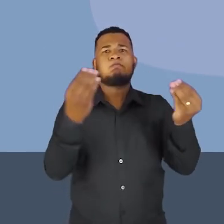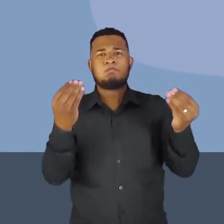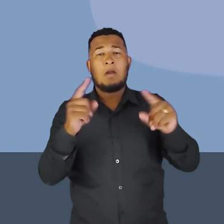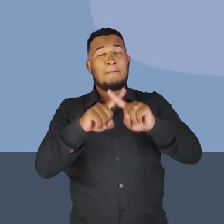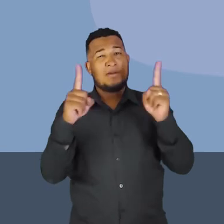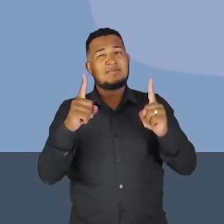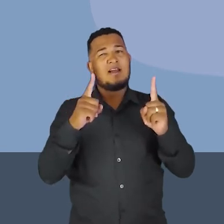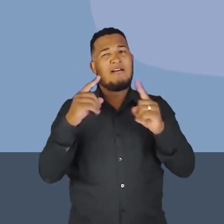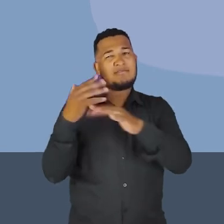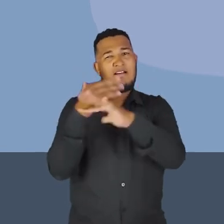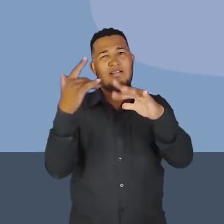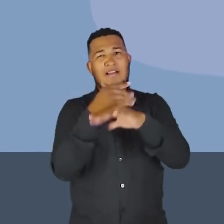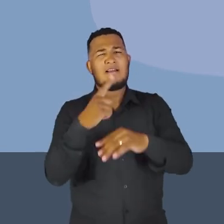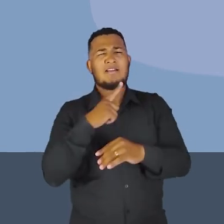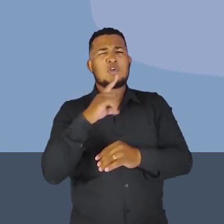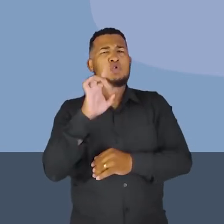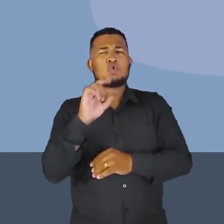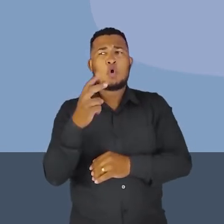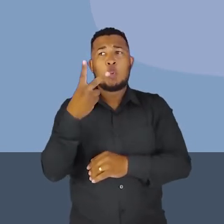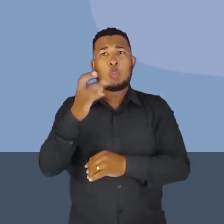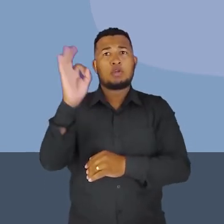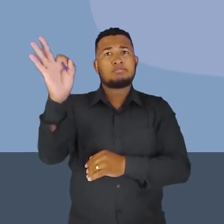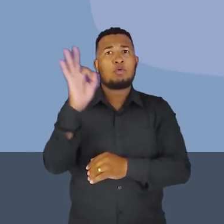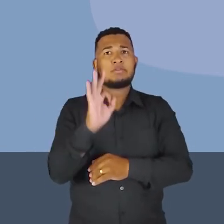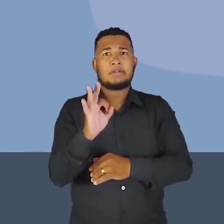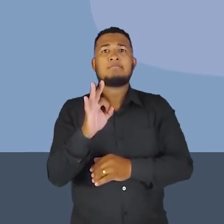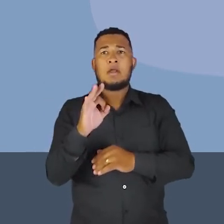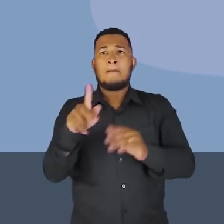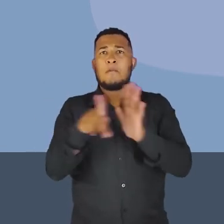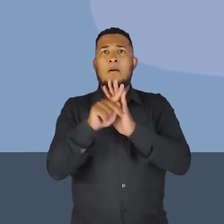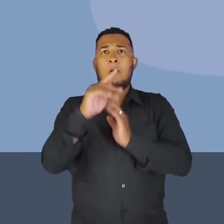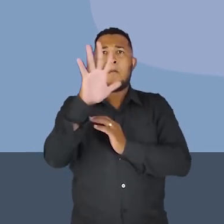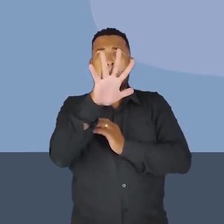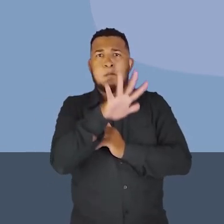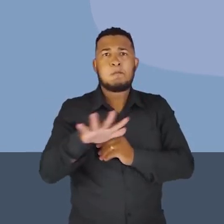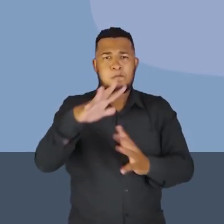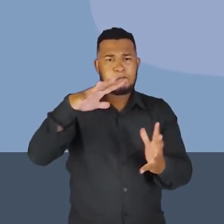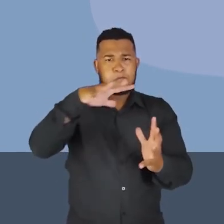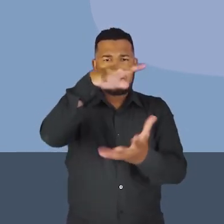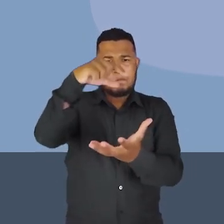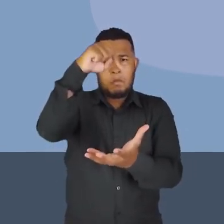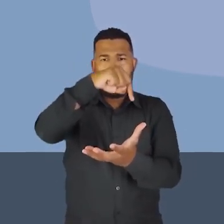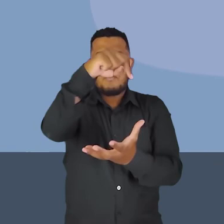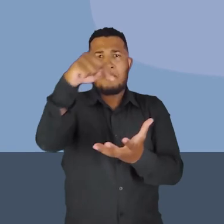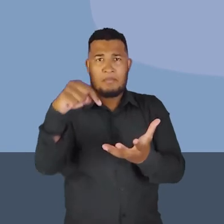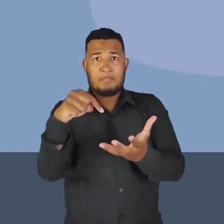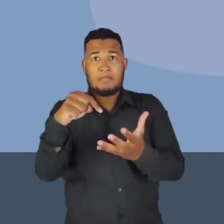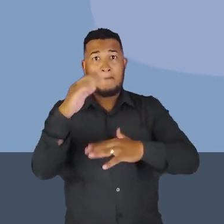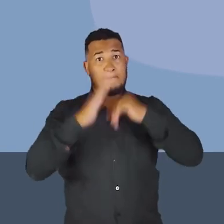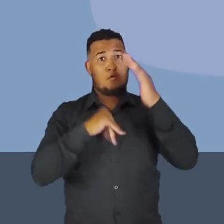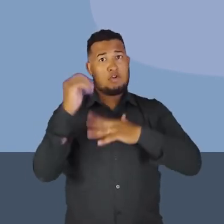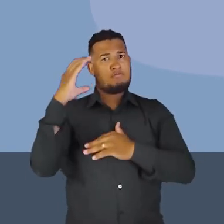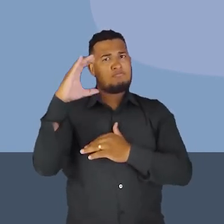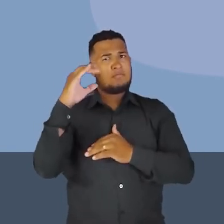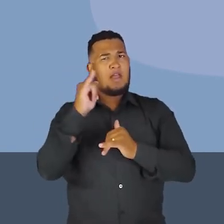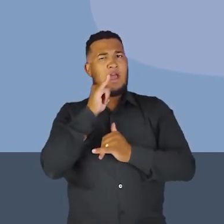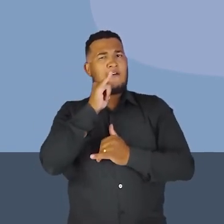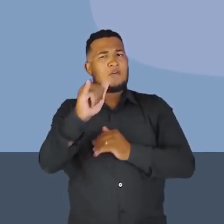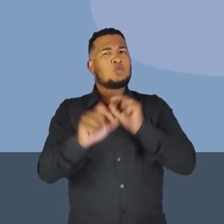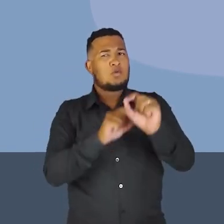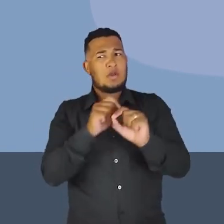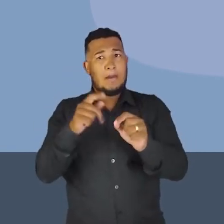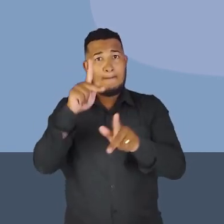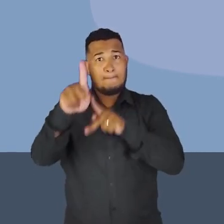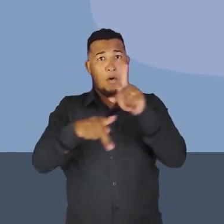cidades ocupam apenas cerca de 2% da superfície terrestre. Cientistas avisam que as populações das áreas